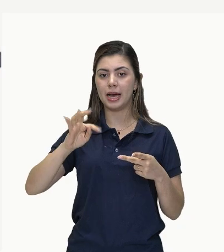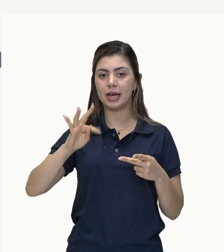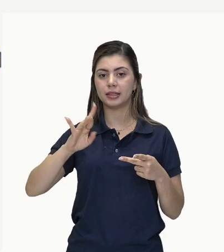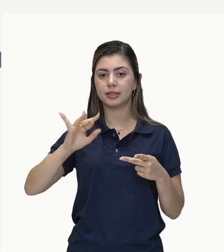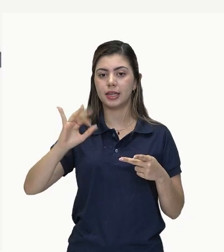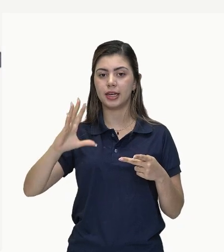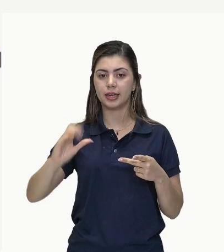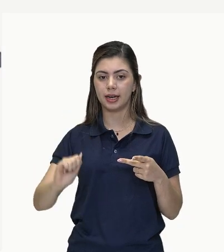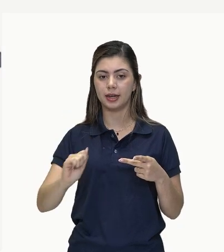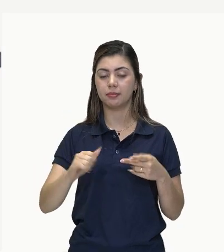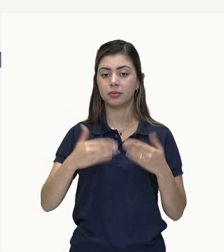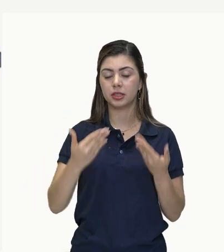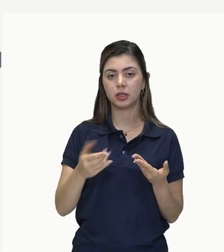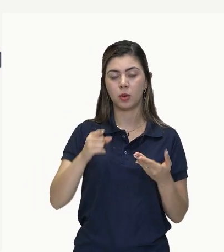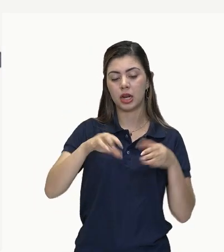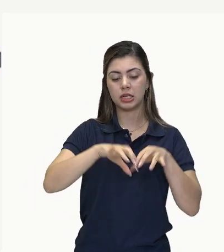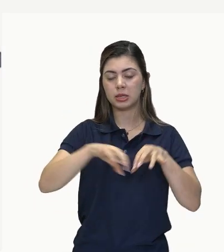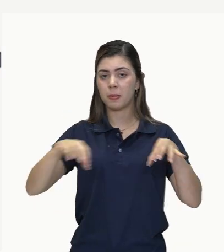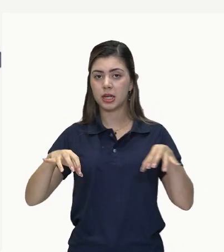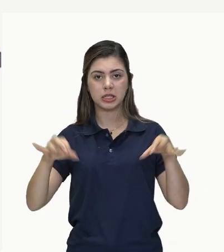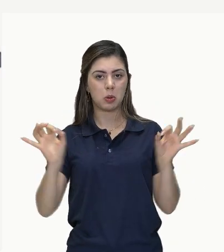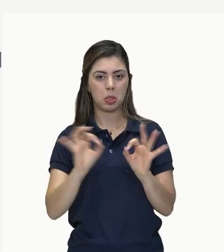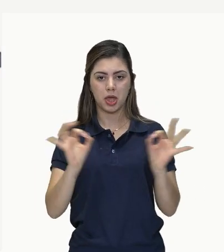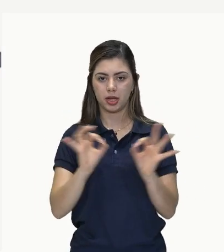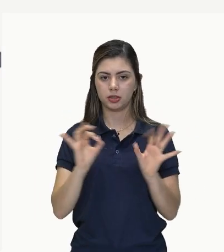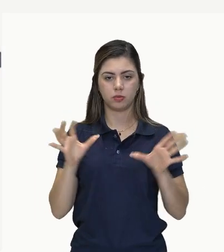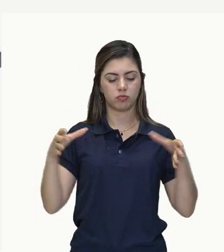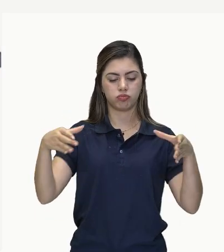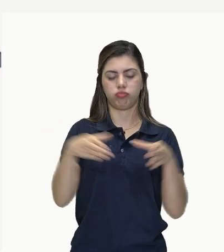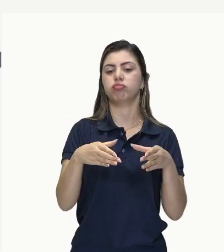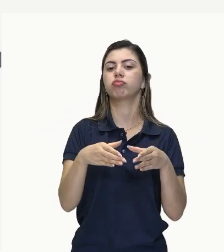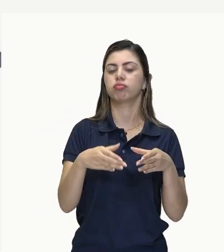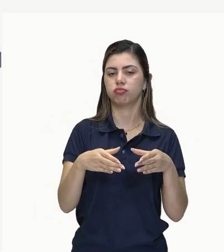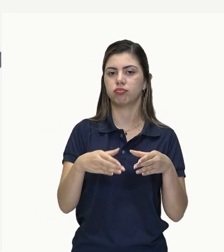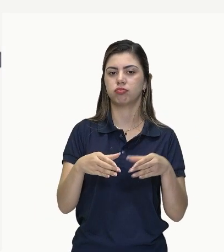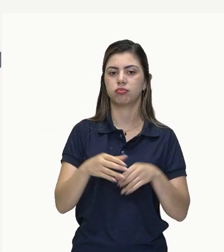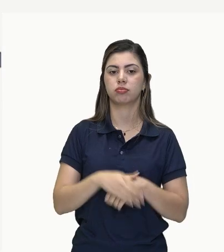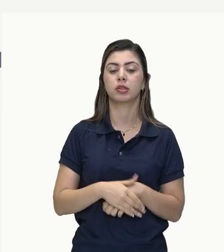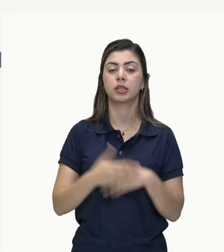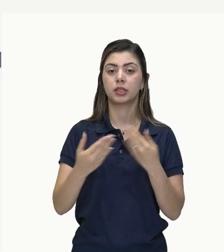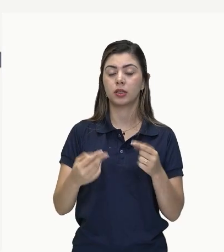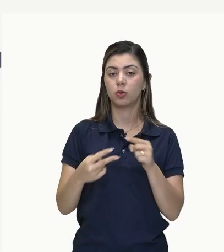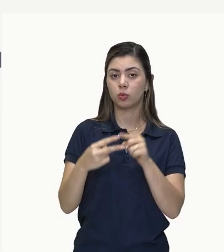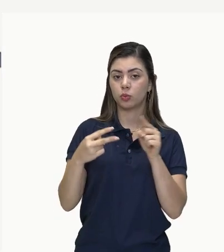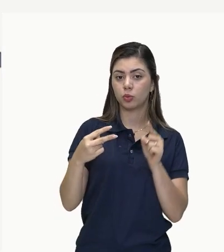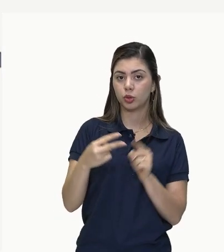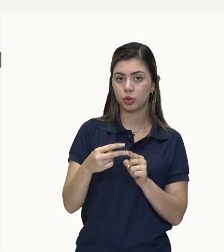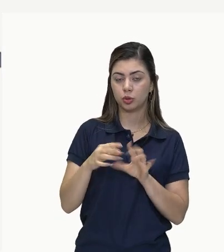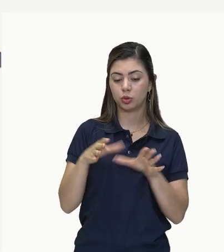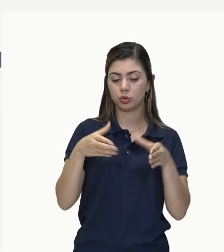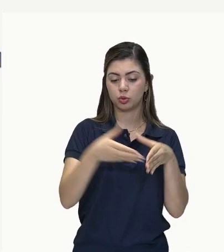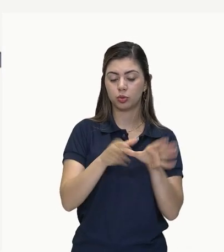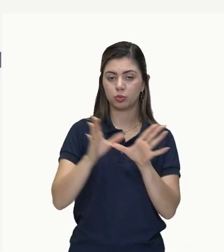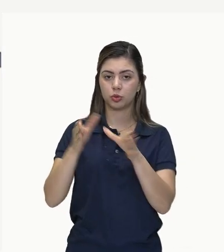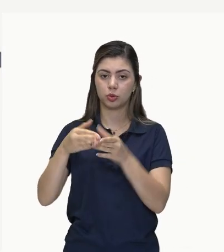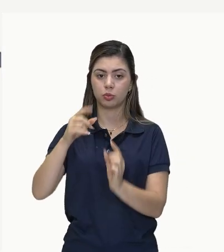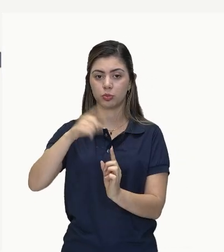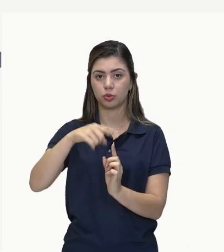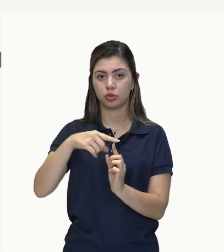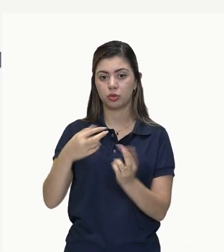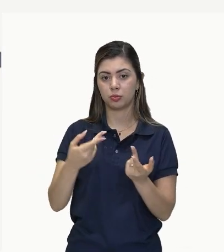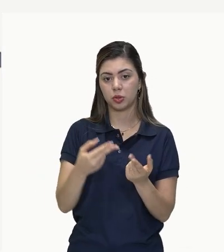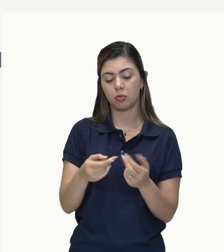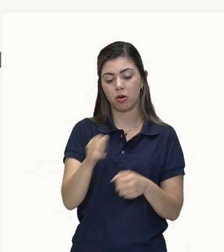ocorre sem que haja separação geográfica. Nesse caso, duas populações de uma mesma espécie vivem em uma